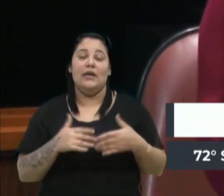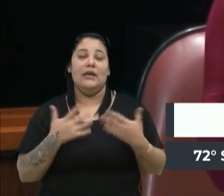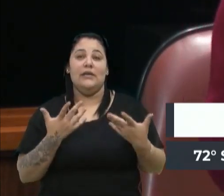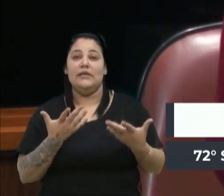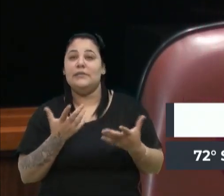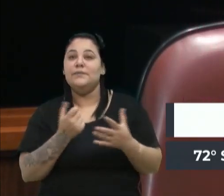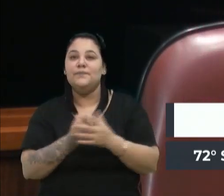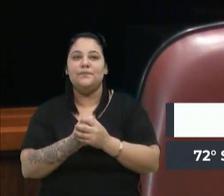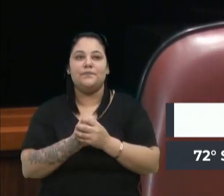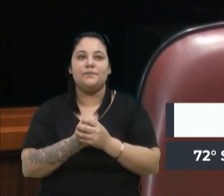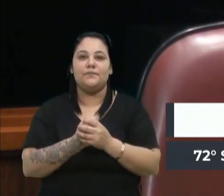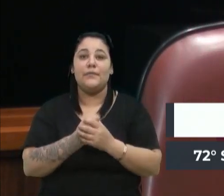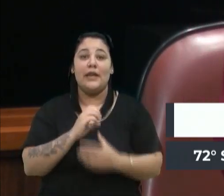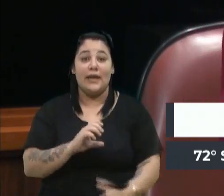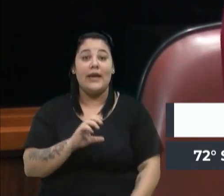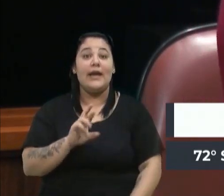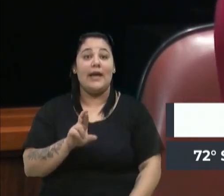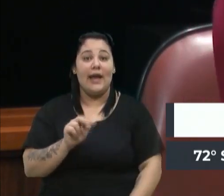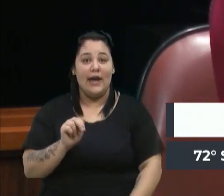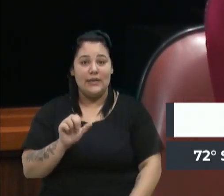de CRAS,